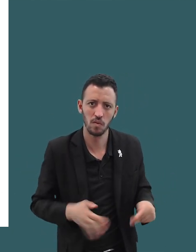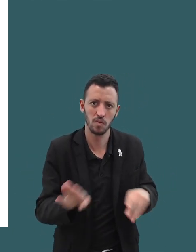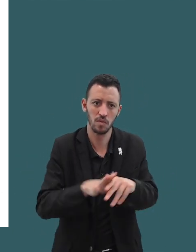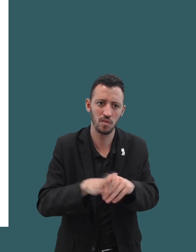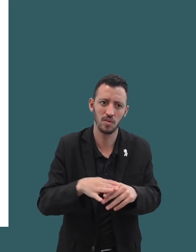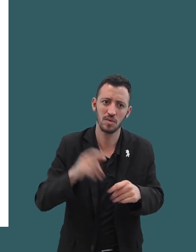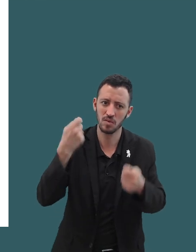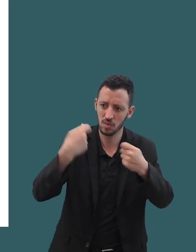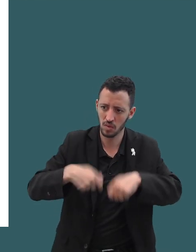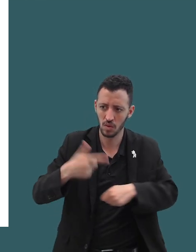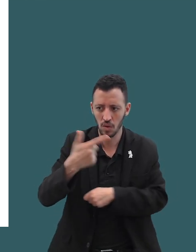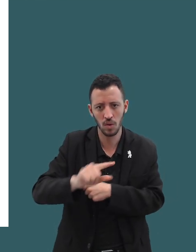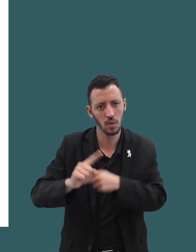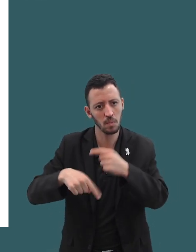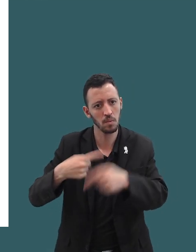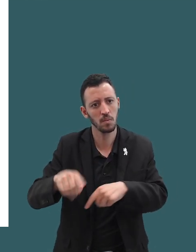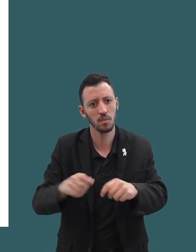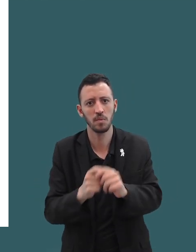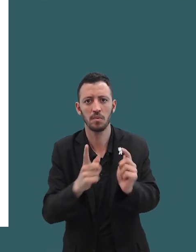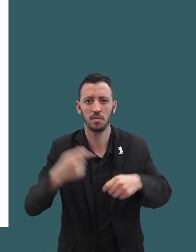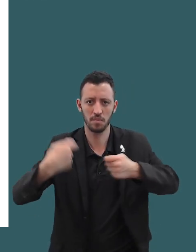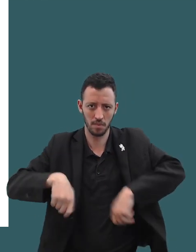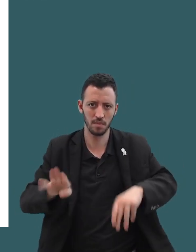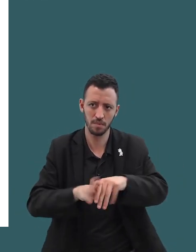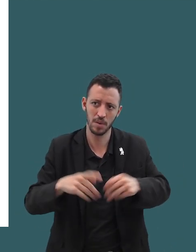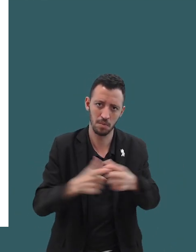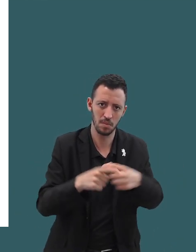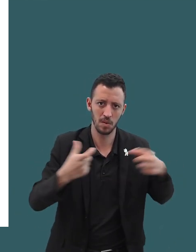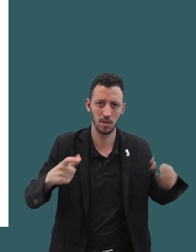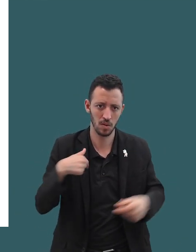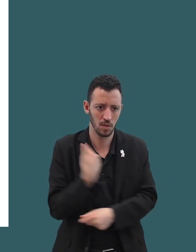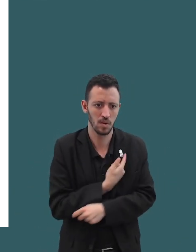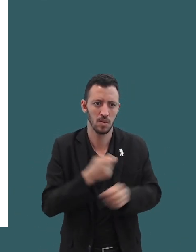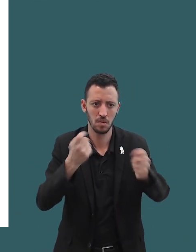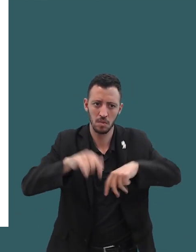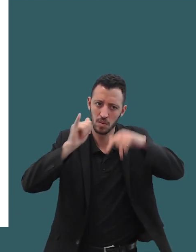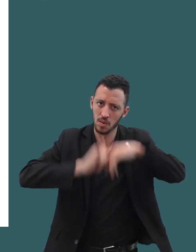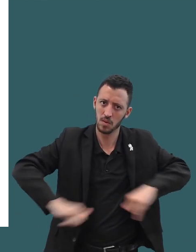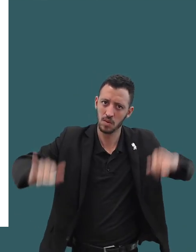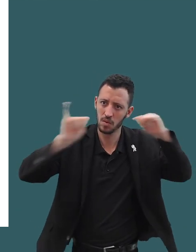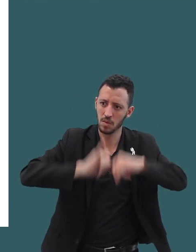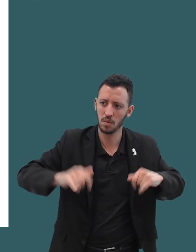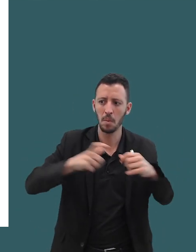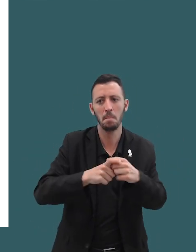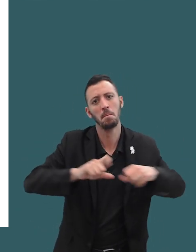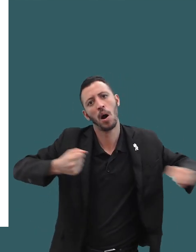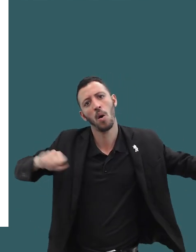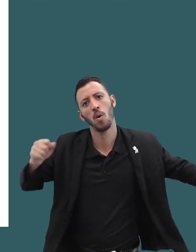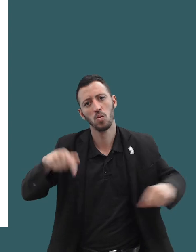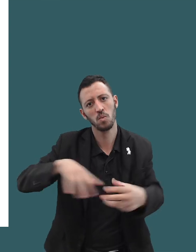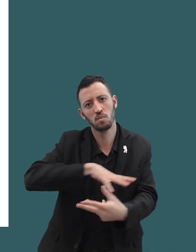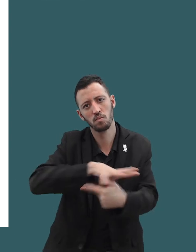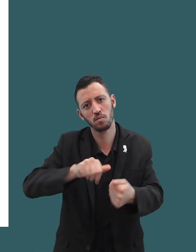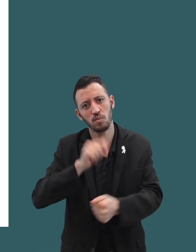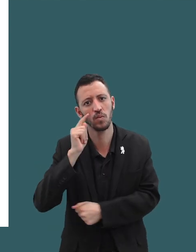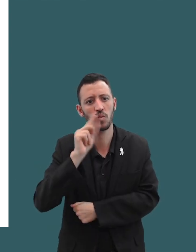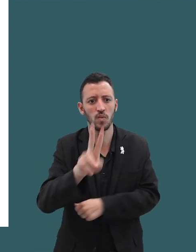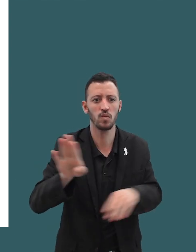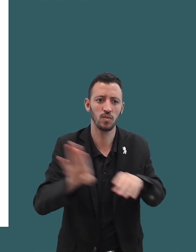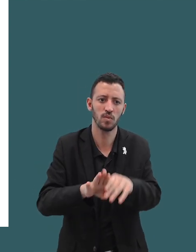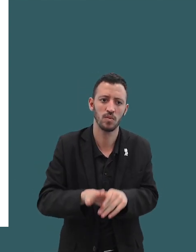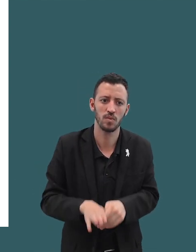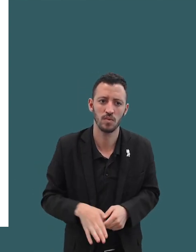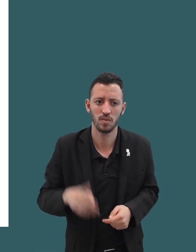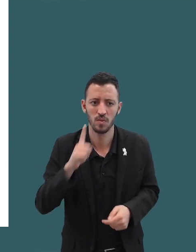a repescagem, digamos assim. Mas precisamos ampliar o nosso universo de divulgação. O manual do mundo, né? Eu vim também, fui